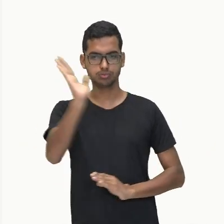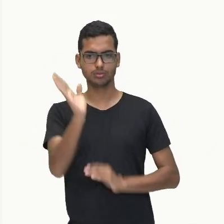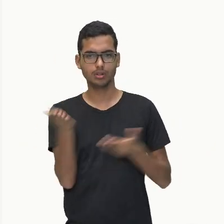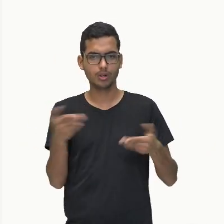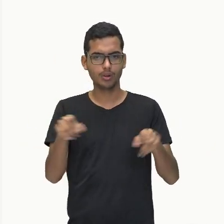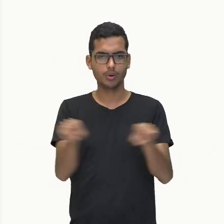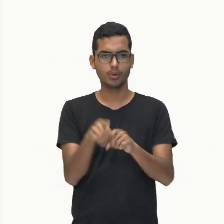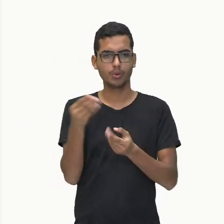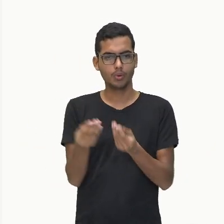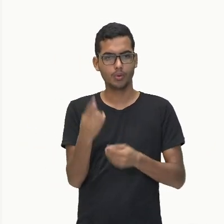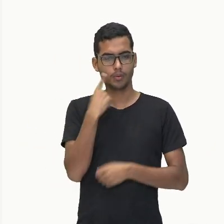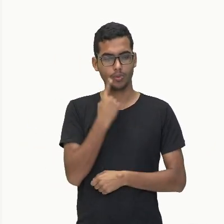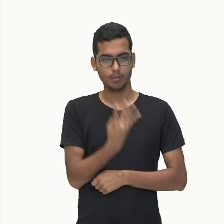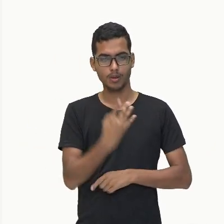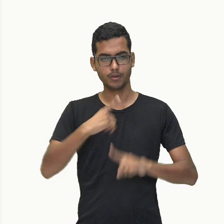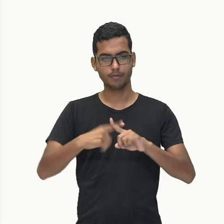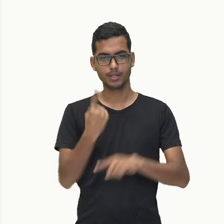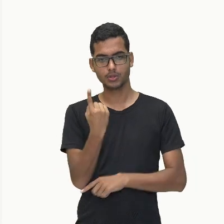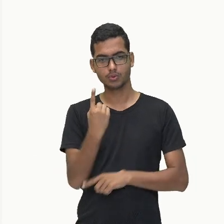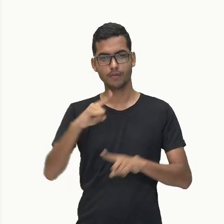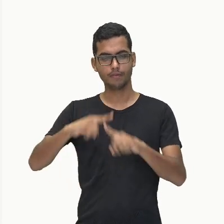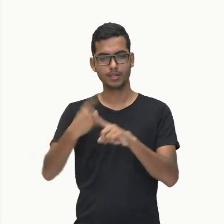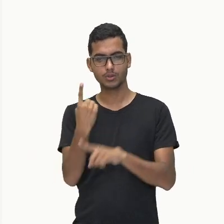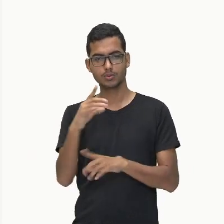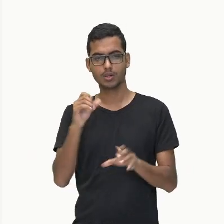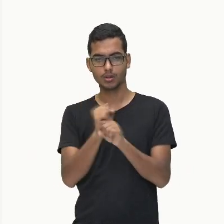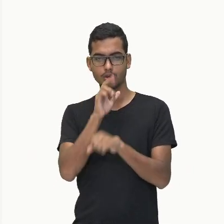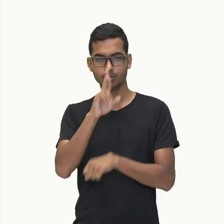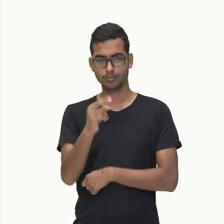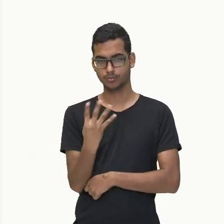4 vezes 1 vezes 1, resultado disso vai ser 4.